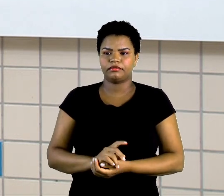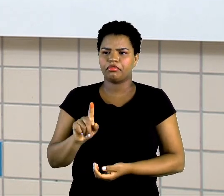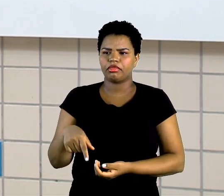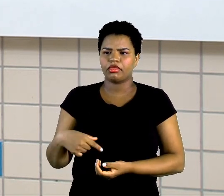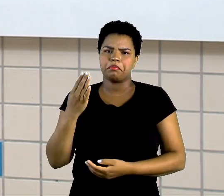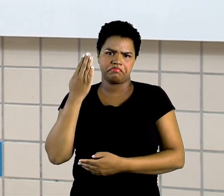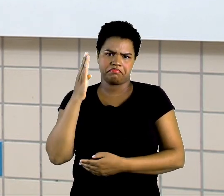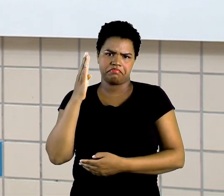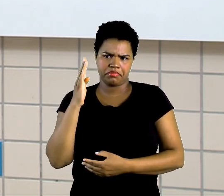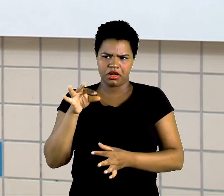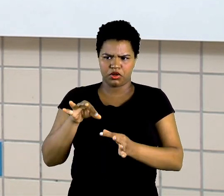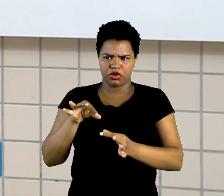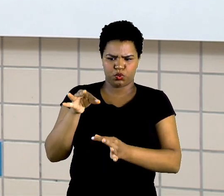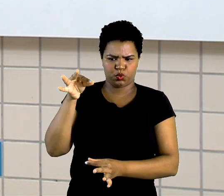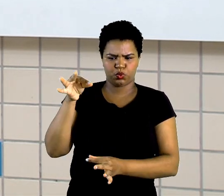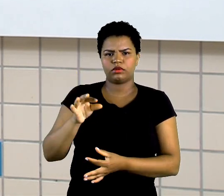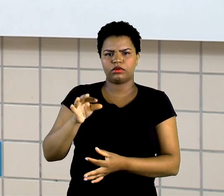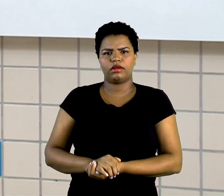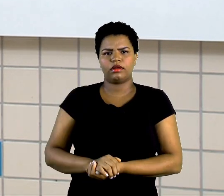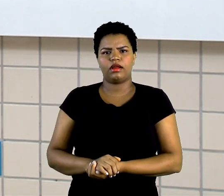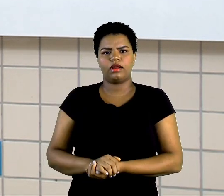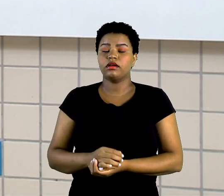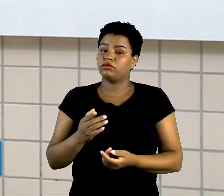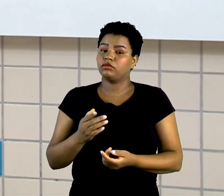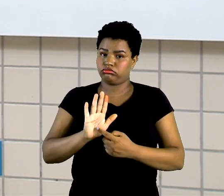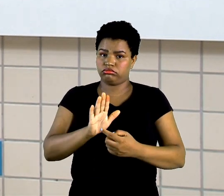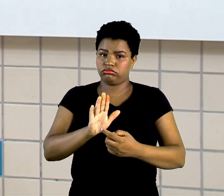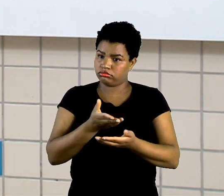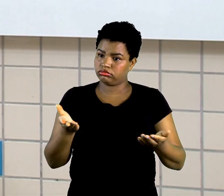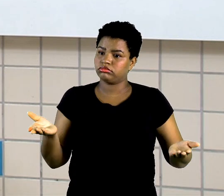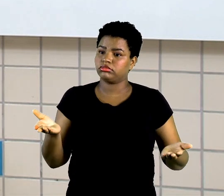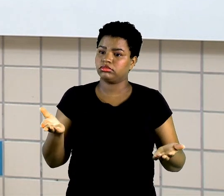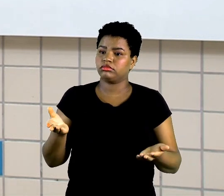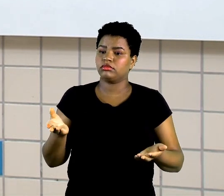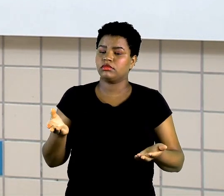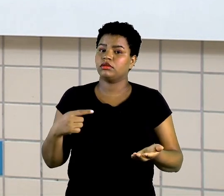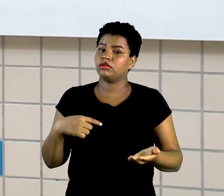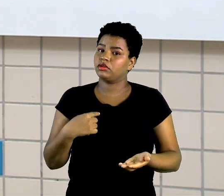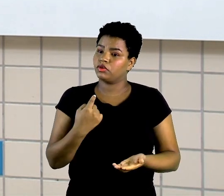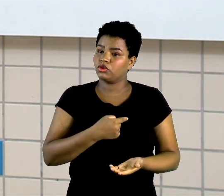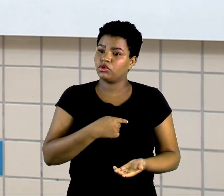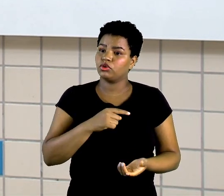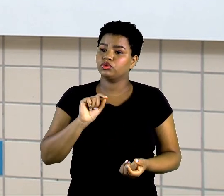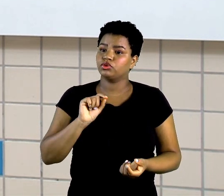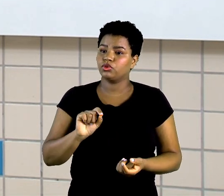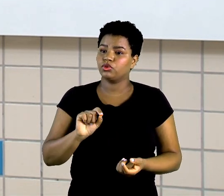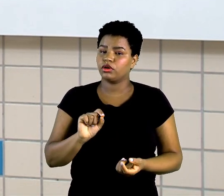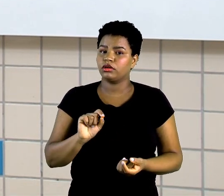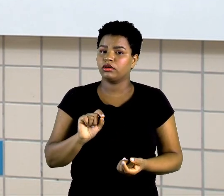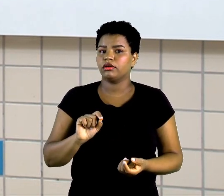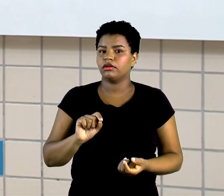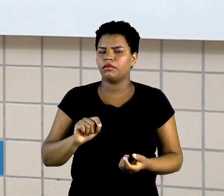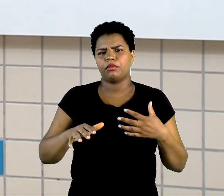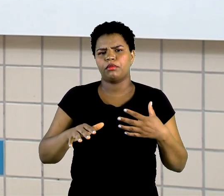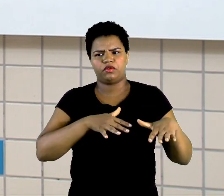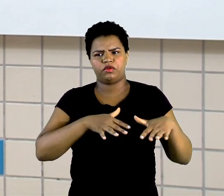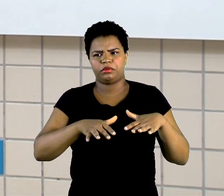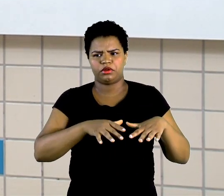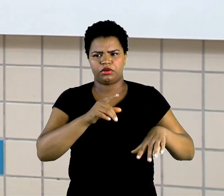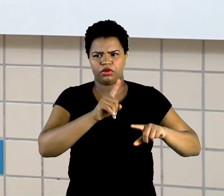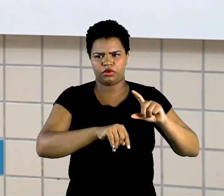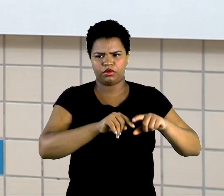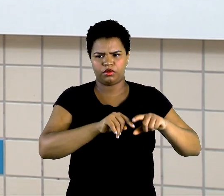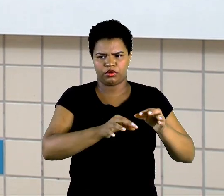E esse palito eu trouxe até vocês aqui para nós estarmos movimentando tanto nesse objeto